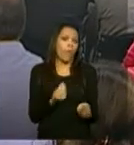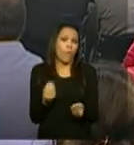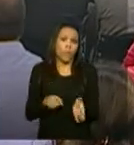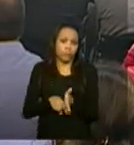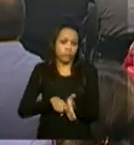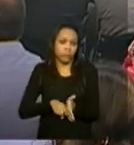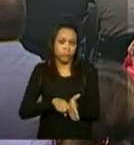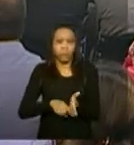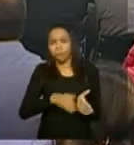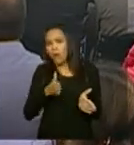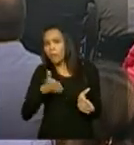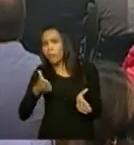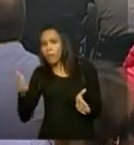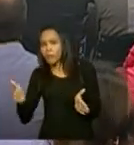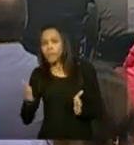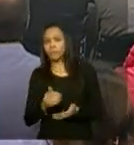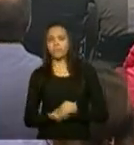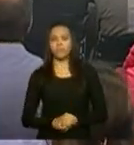pericial